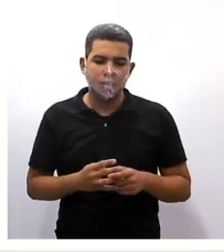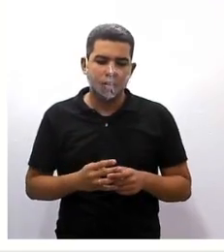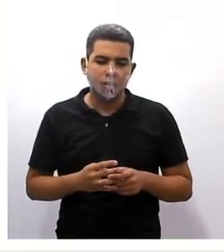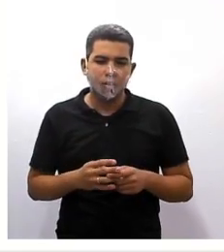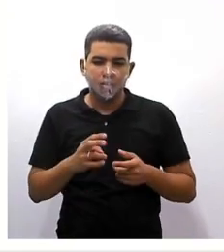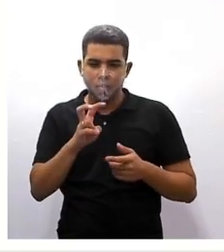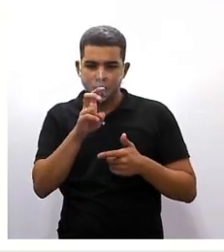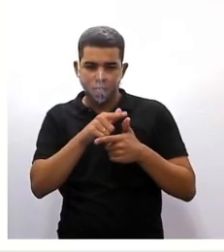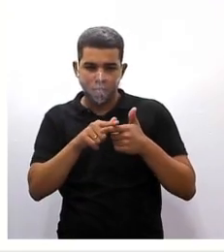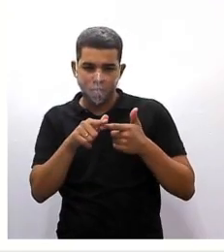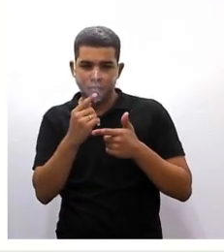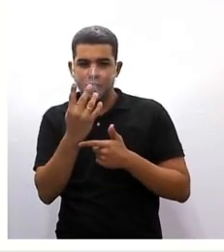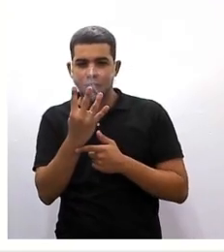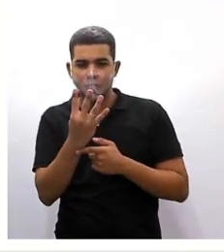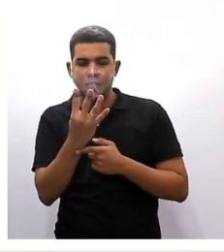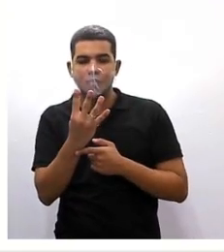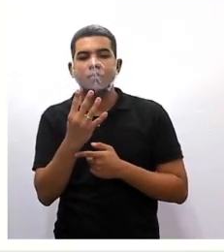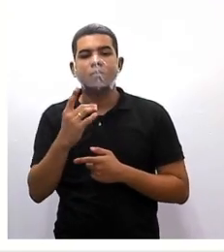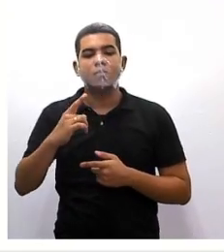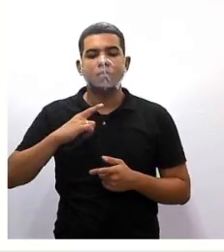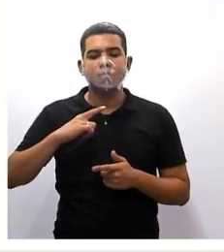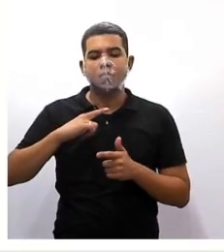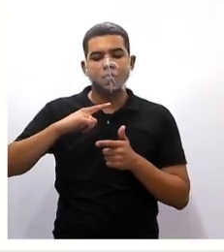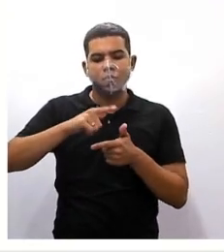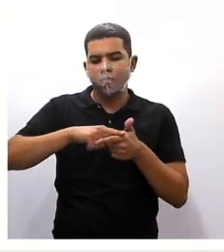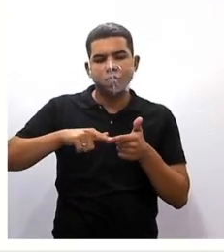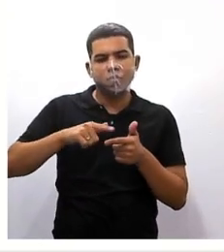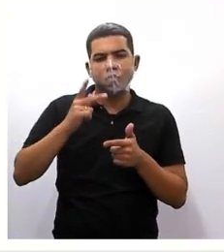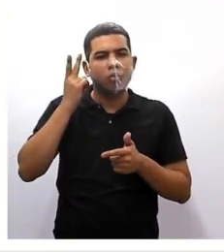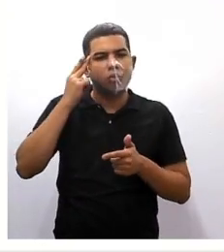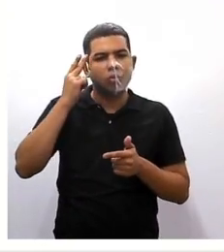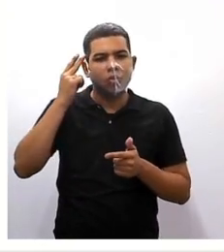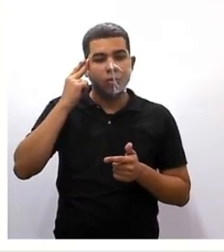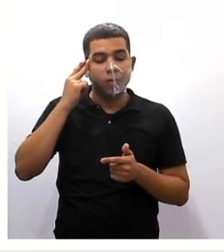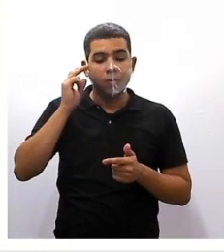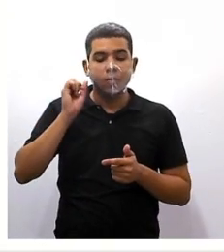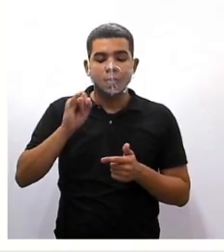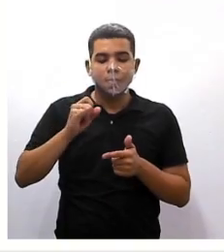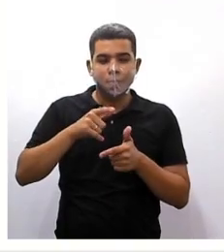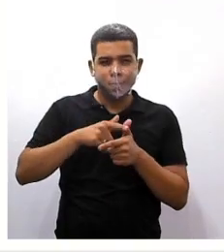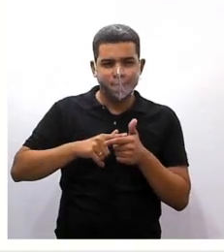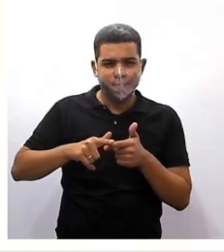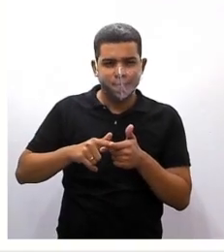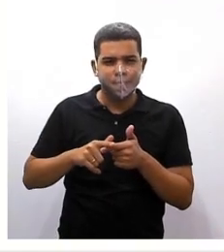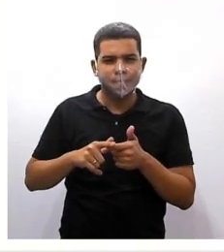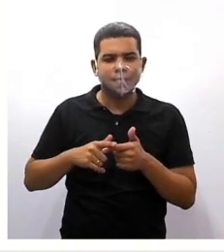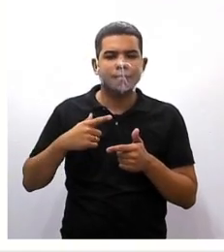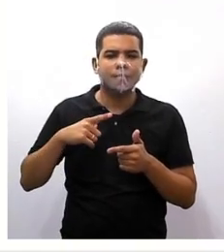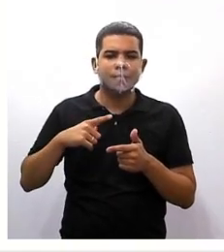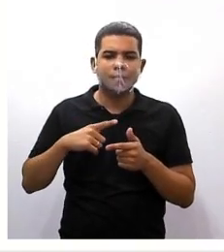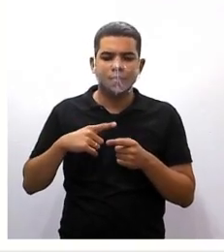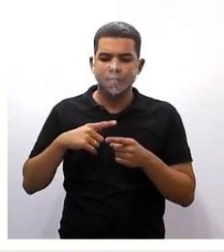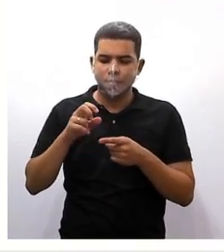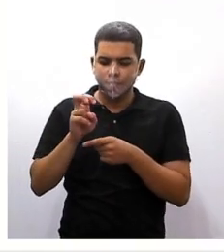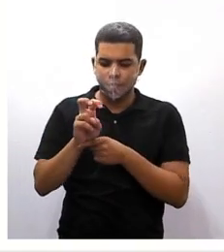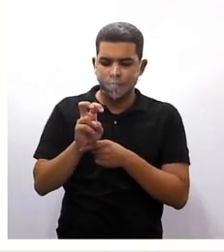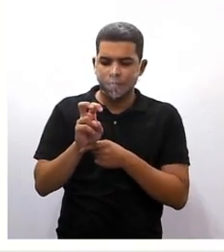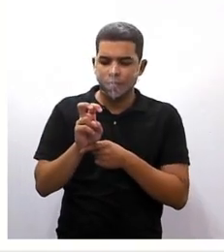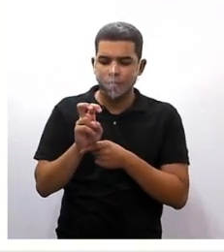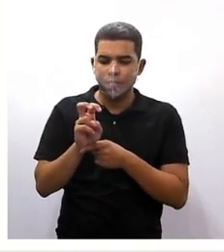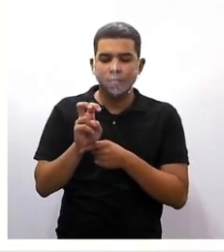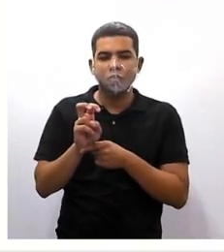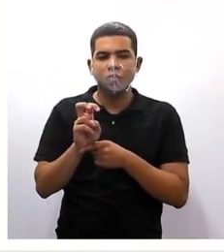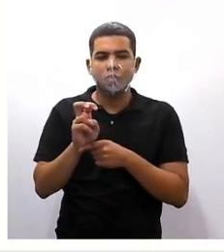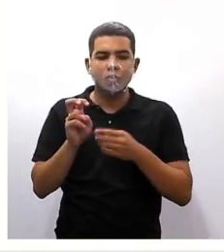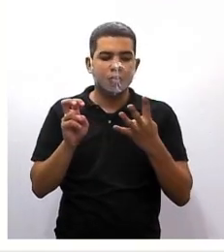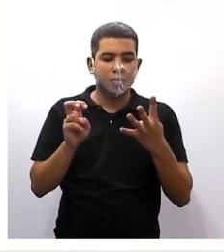4, você vai fazer a divisão normal. Quando você for fazer a divisão, você vai ver que o 5 é maior do que o 4.